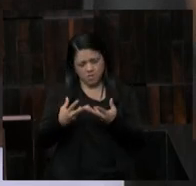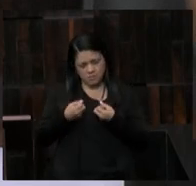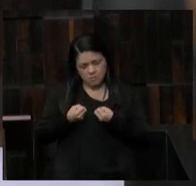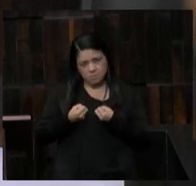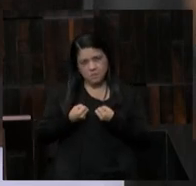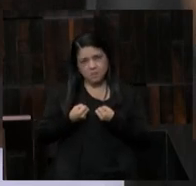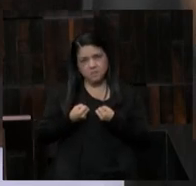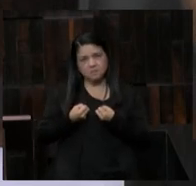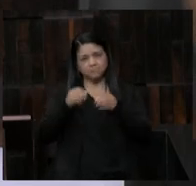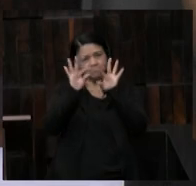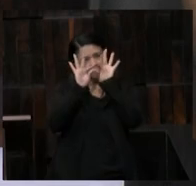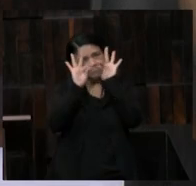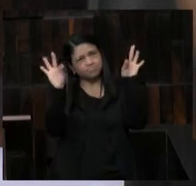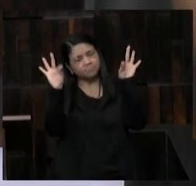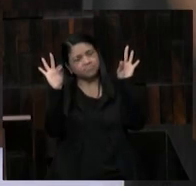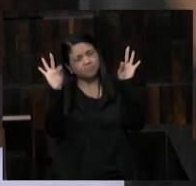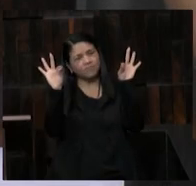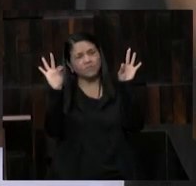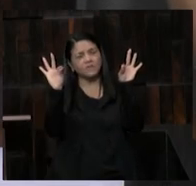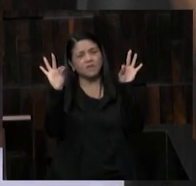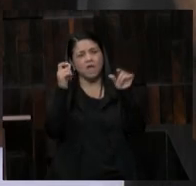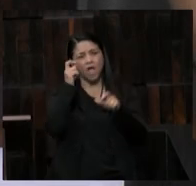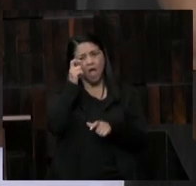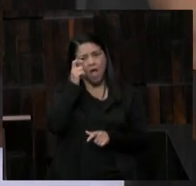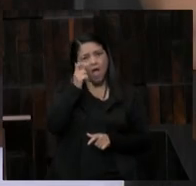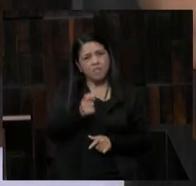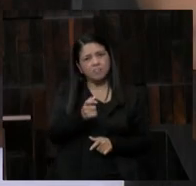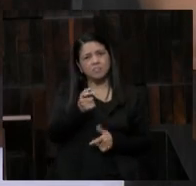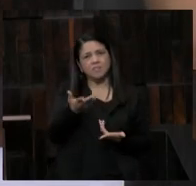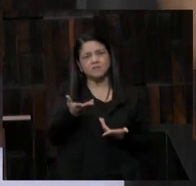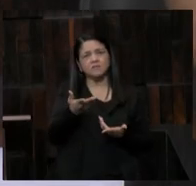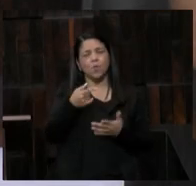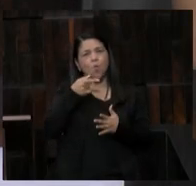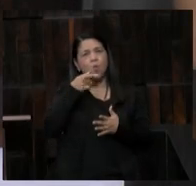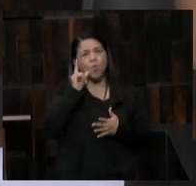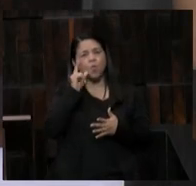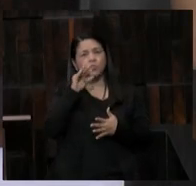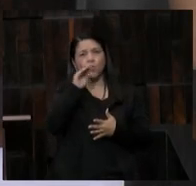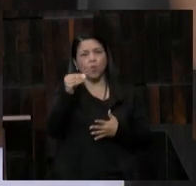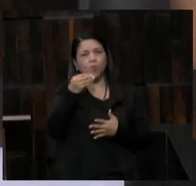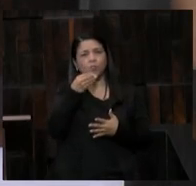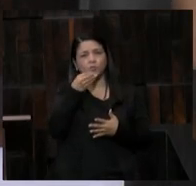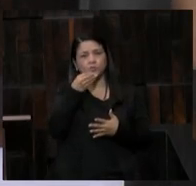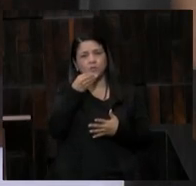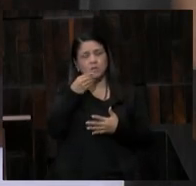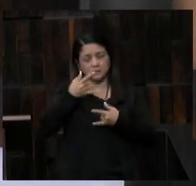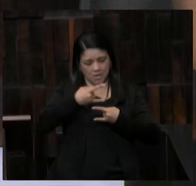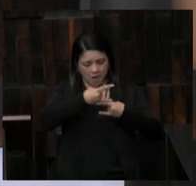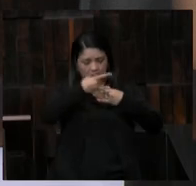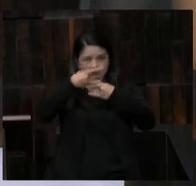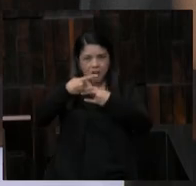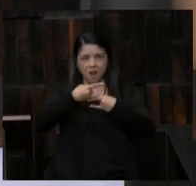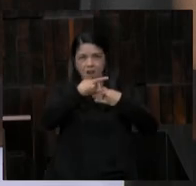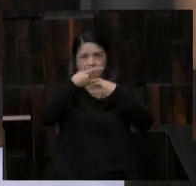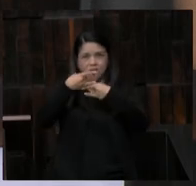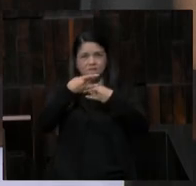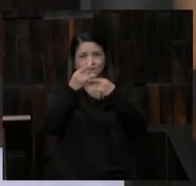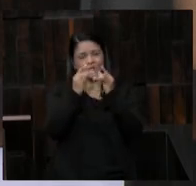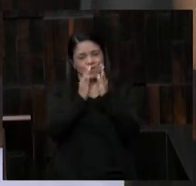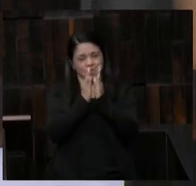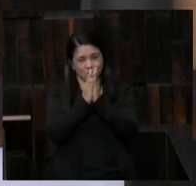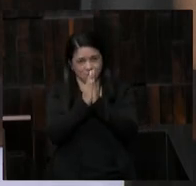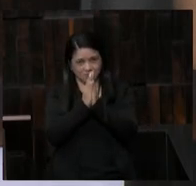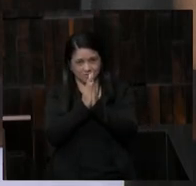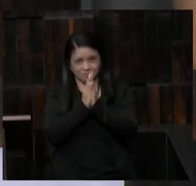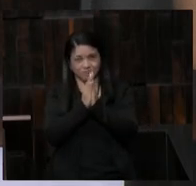uma expressão que me chamou muito a atenção, porque nós estávamos ontem eu tive a oportunidade de fazer uma live de oração, porque eu também sou